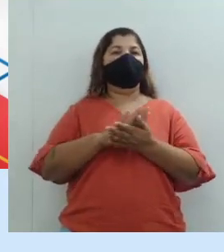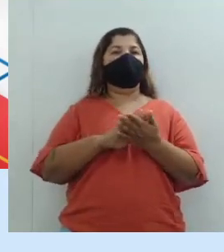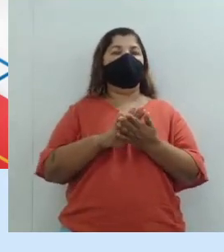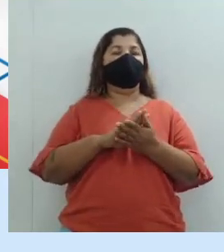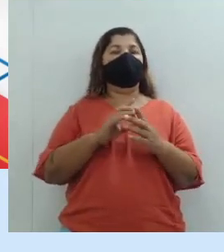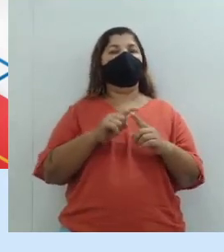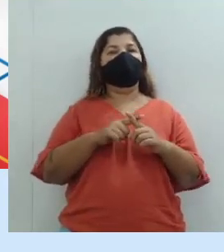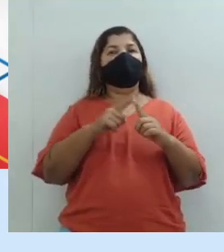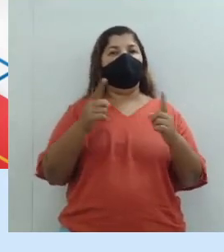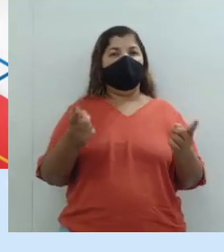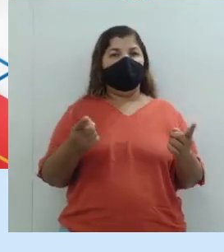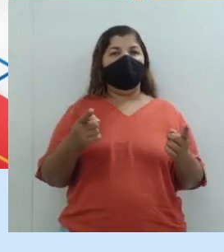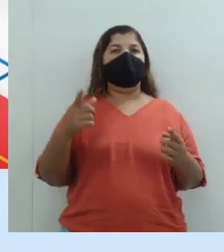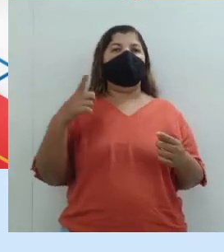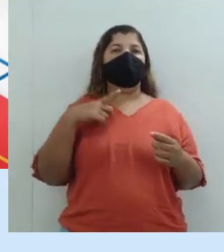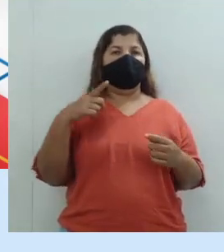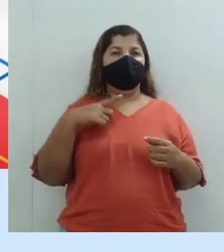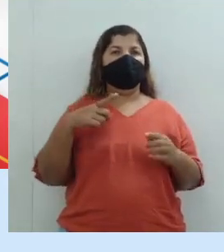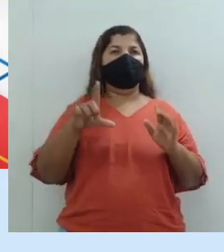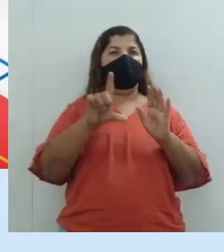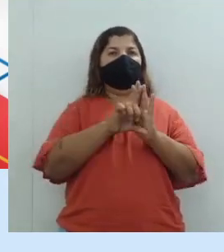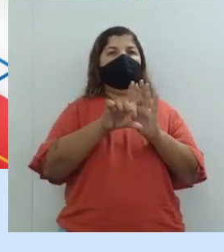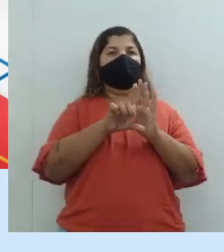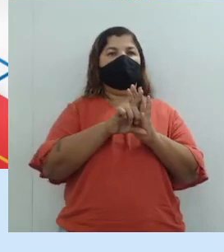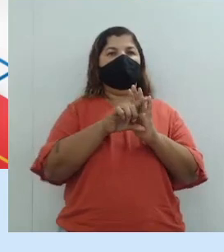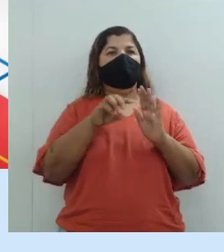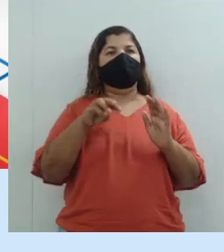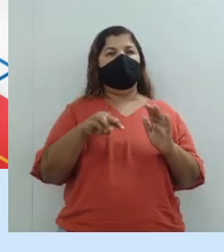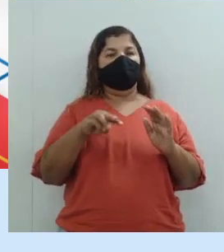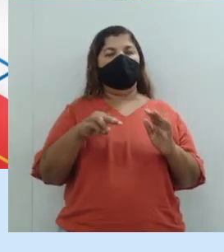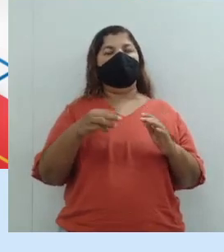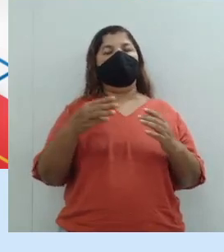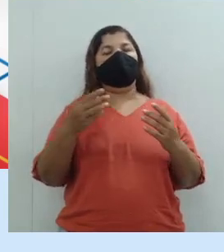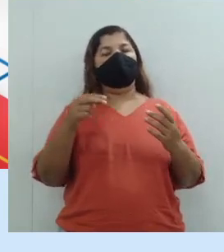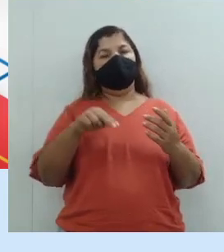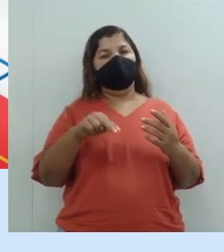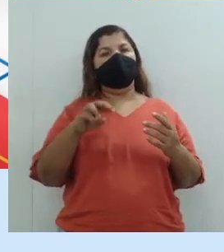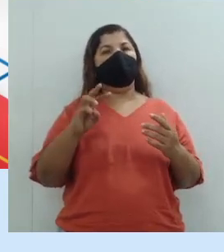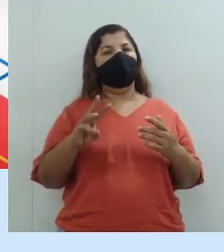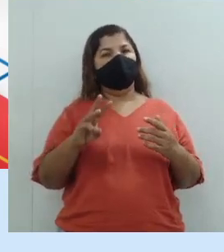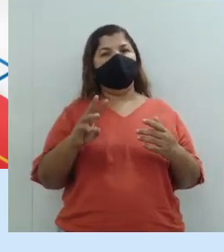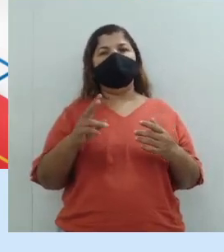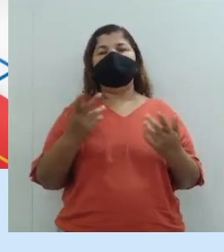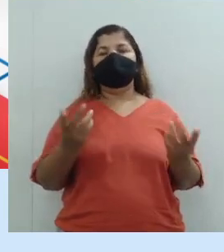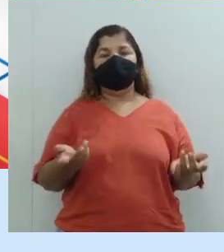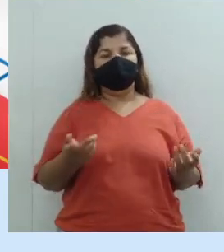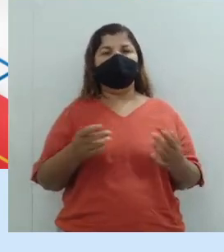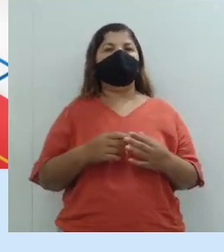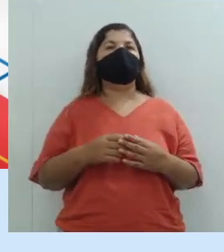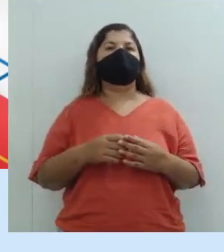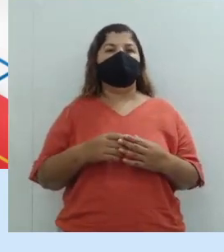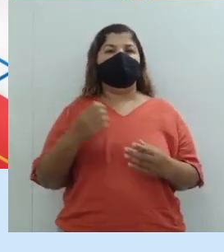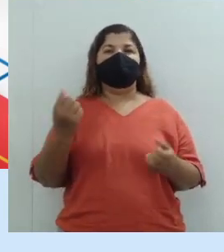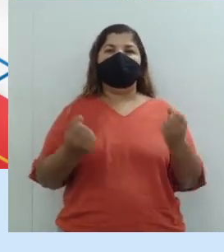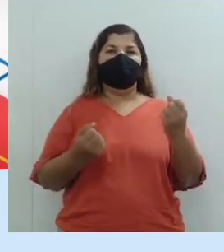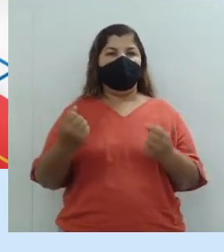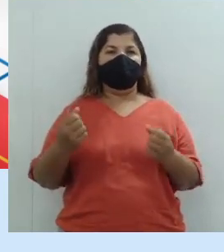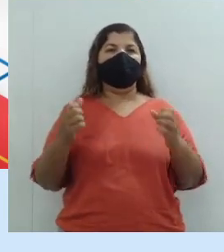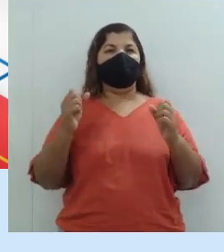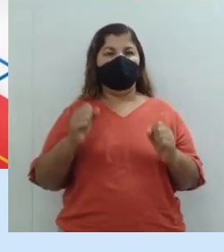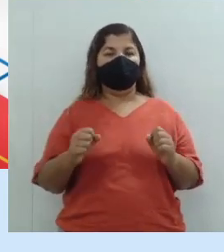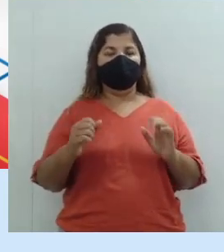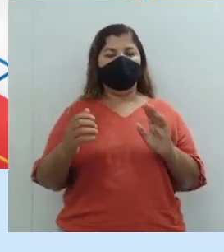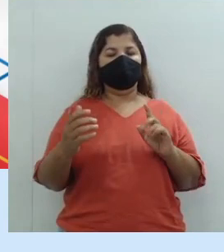Mas aí que entra a terceira lei de Newton. Toda ação vai gerar uma reação. Então o carro também vai lhe empurrar para